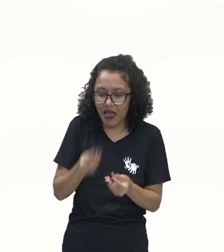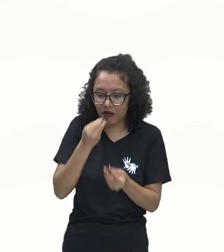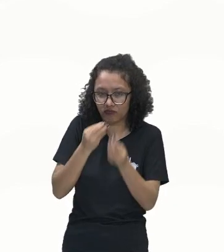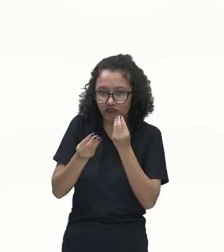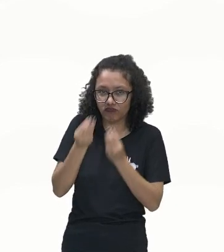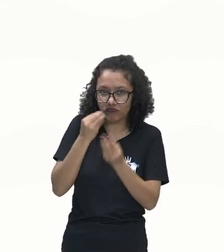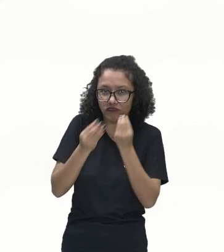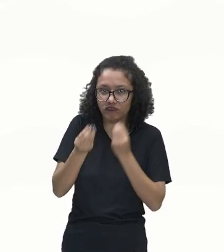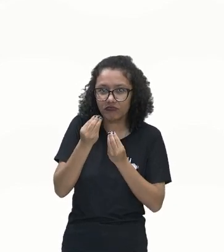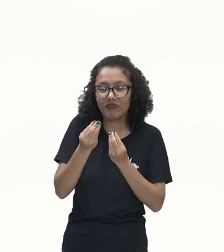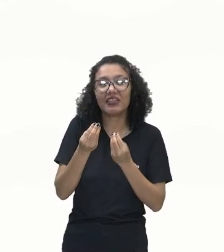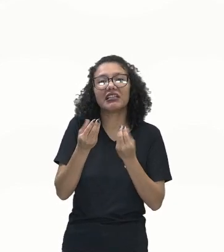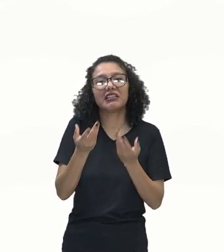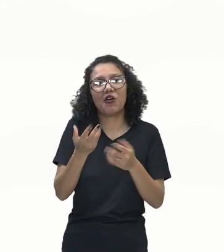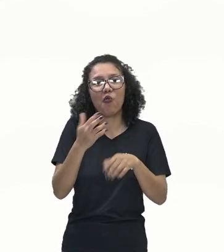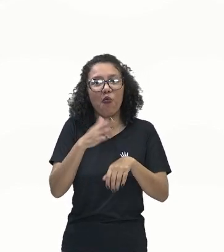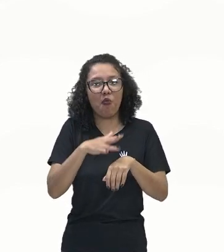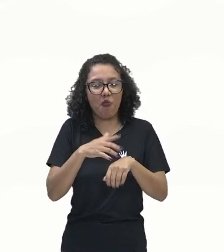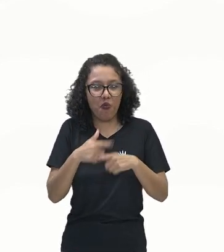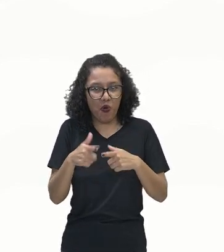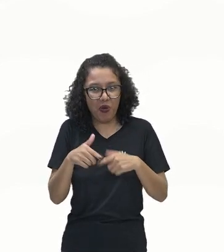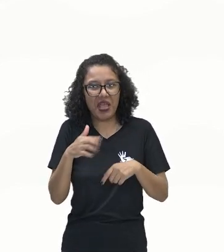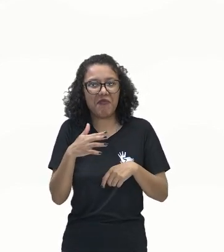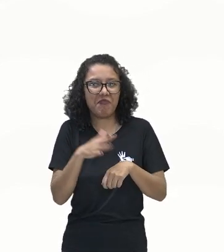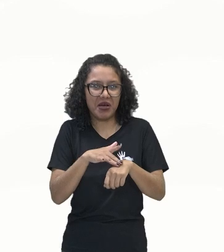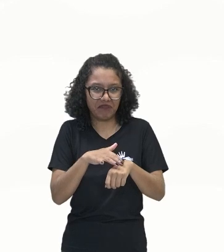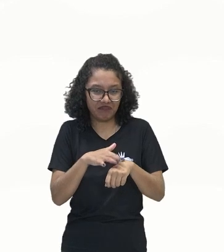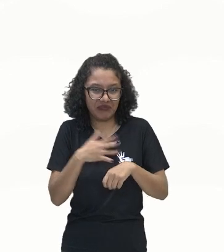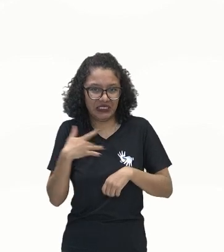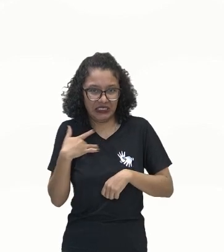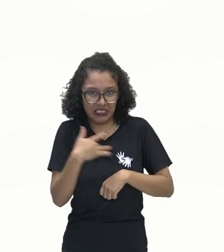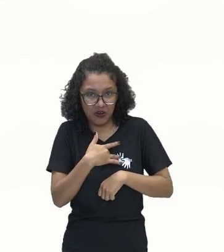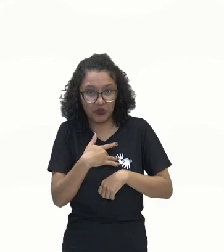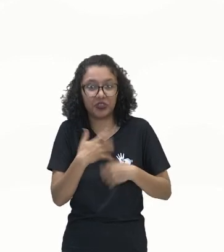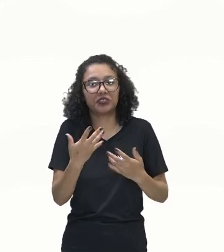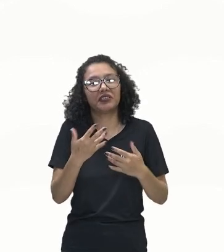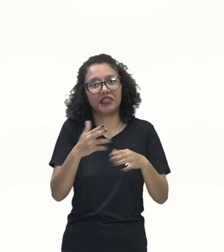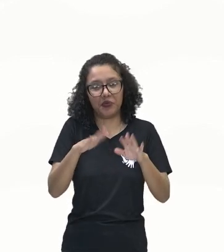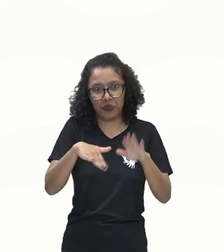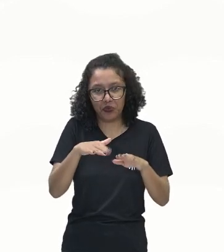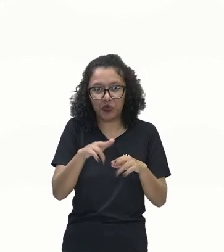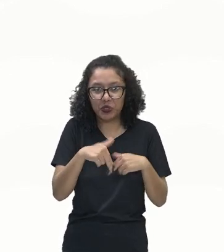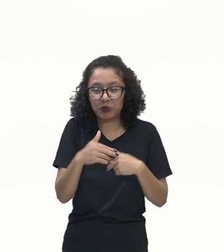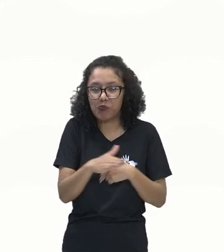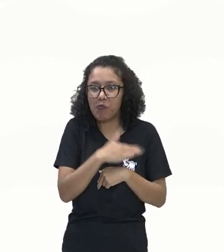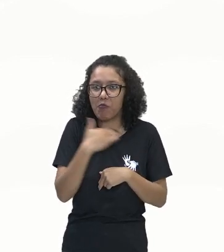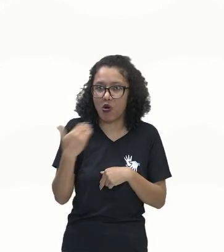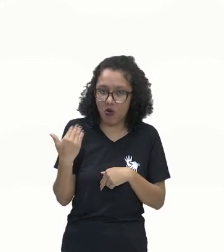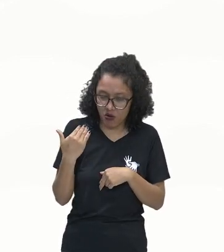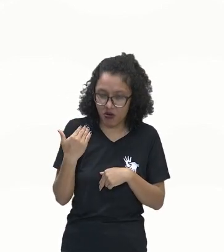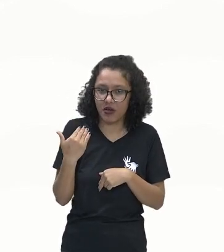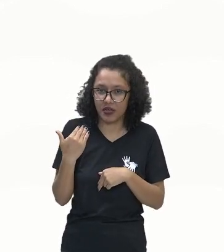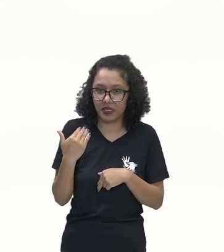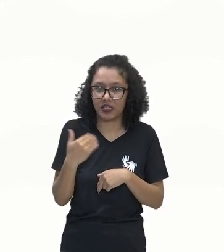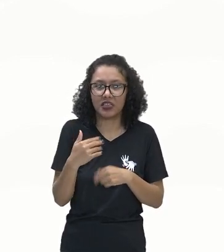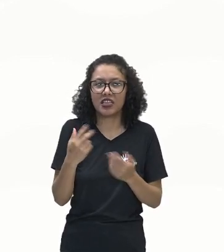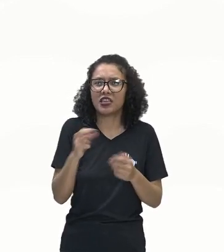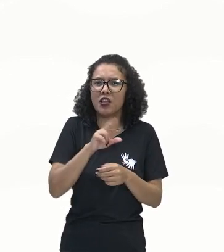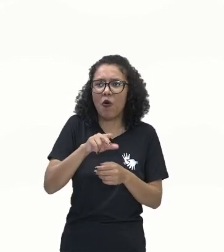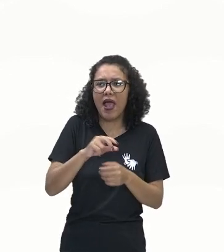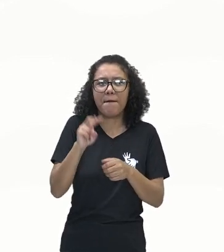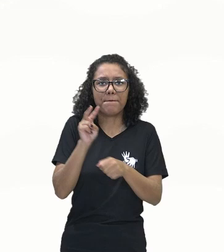um problema de saúde que leva ao óbito. Então, em alguns momentos também vai ser utilizado nesse sentido. Não é para proteger a vida